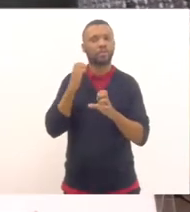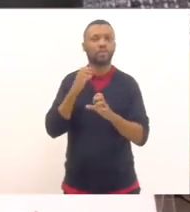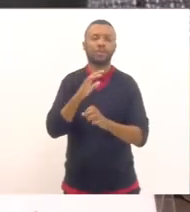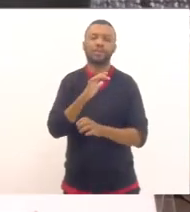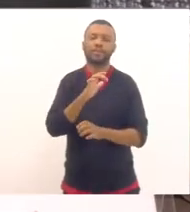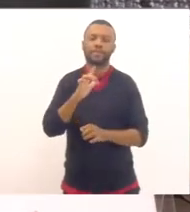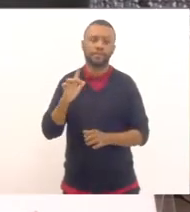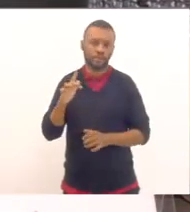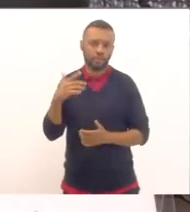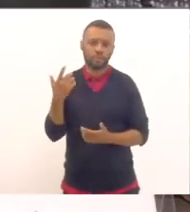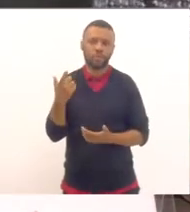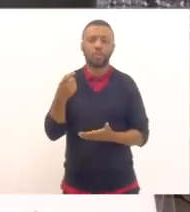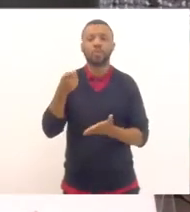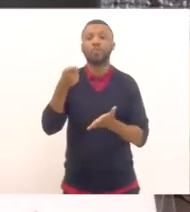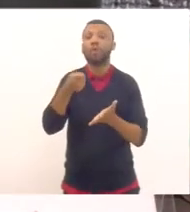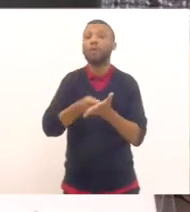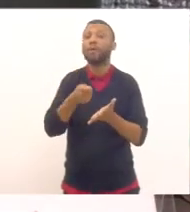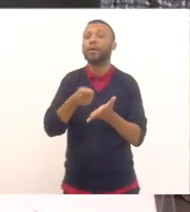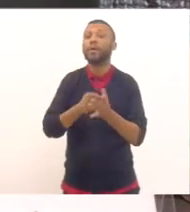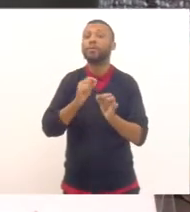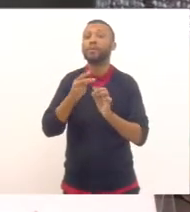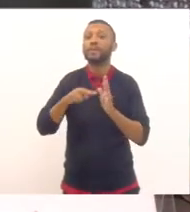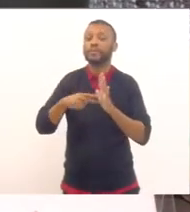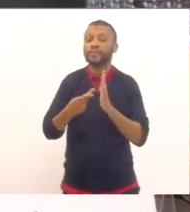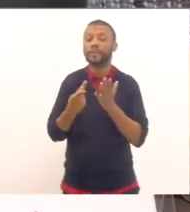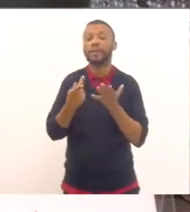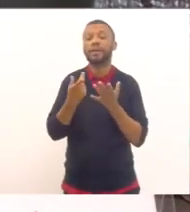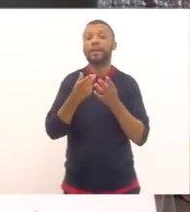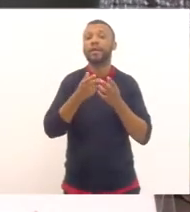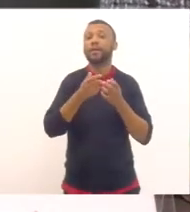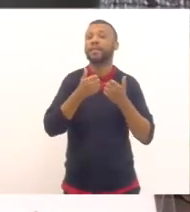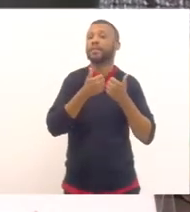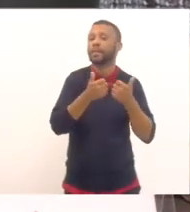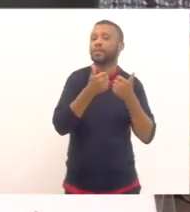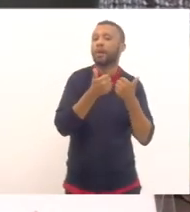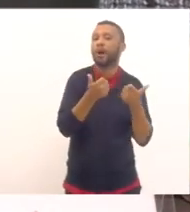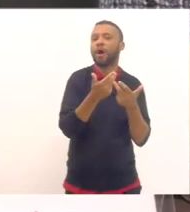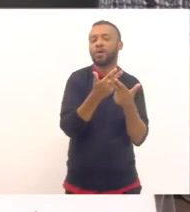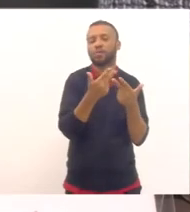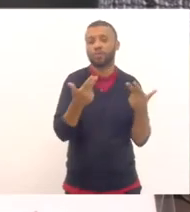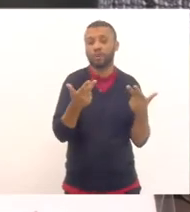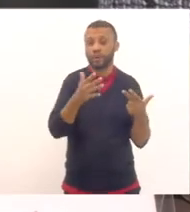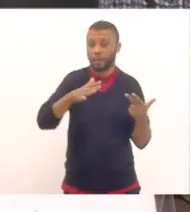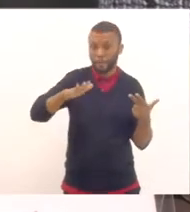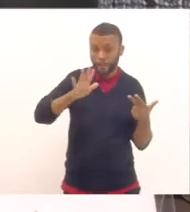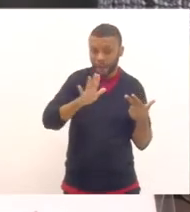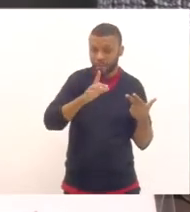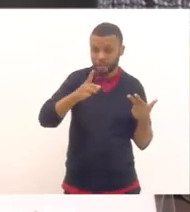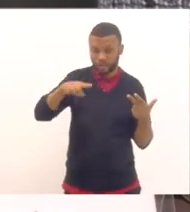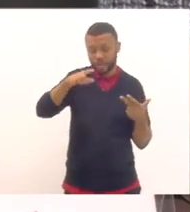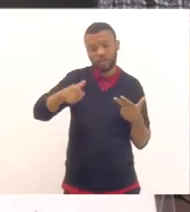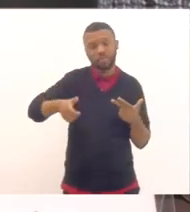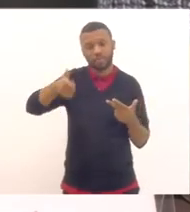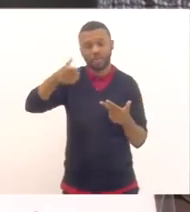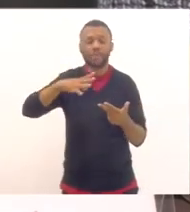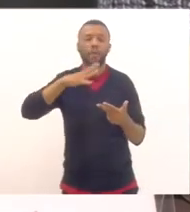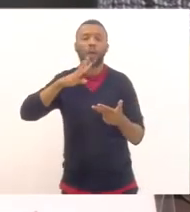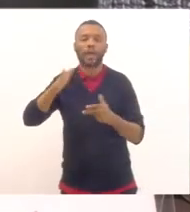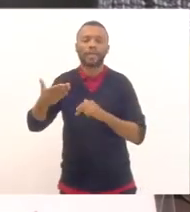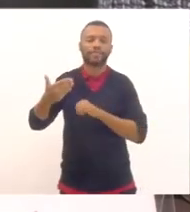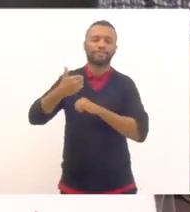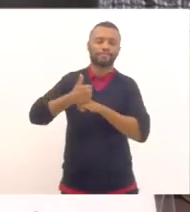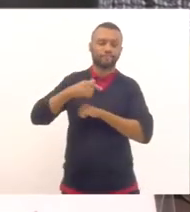vocês que eu sou obrigado o que que é transporte mas não conheço melhor que vocês a questão da Segurança Pública É